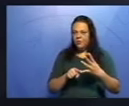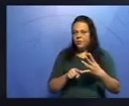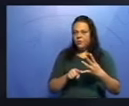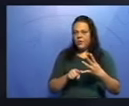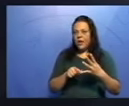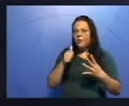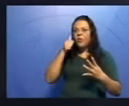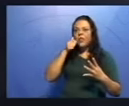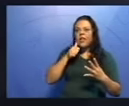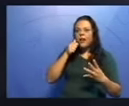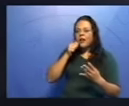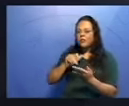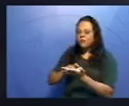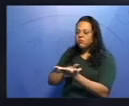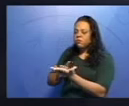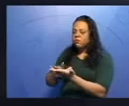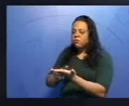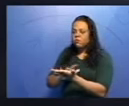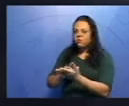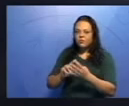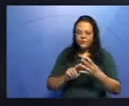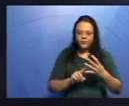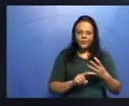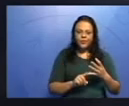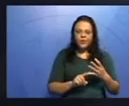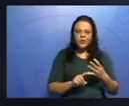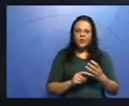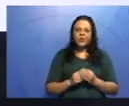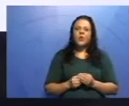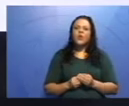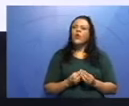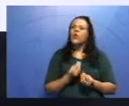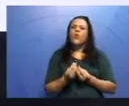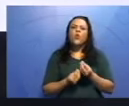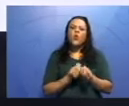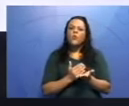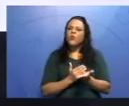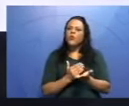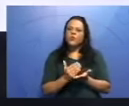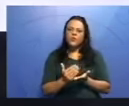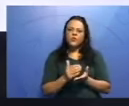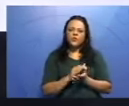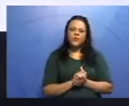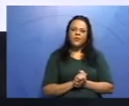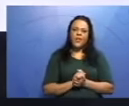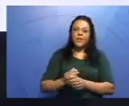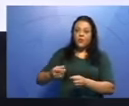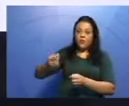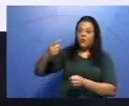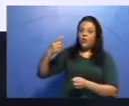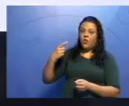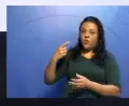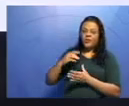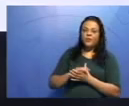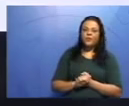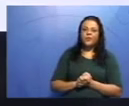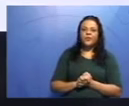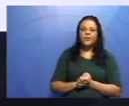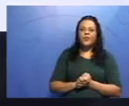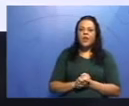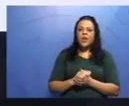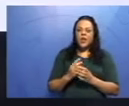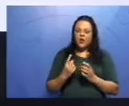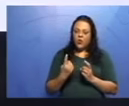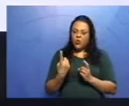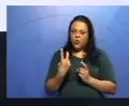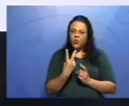a cartomante. Bom, mas como tudo começou? Qual a origem? Lá volta. Separaram-se contentes, ele